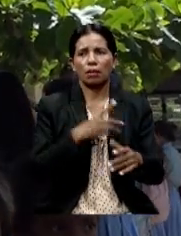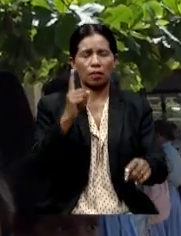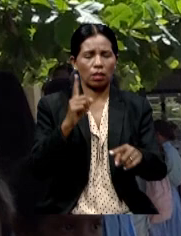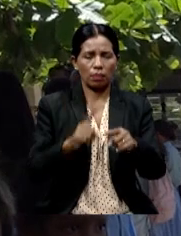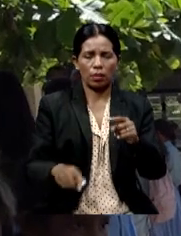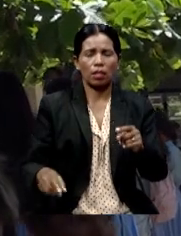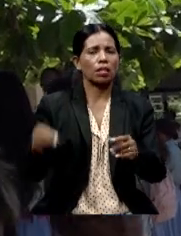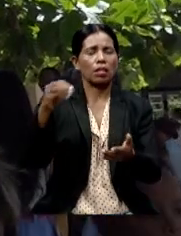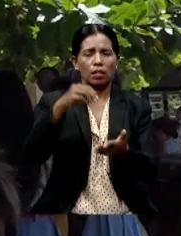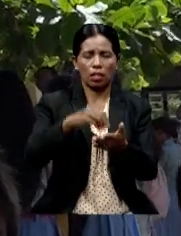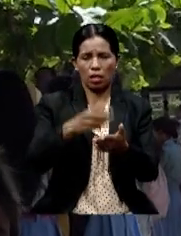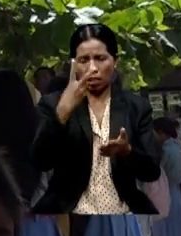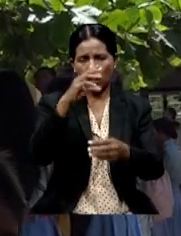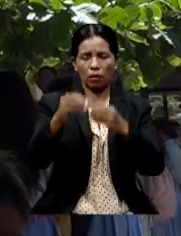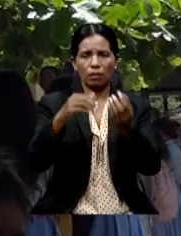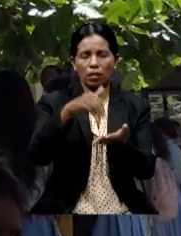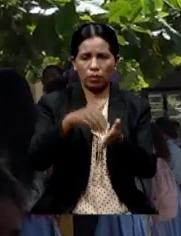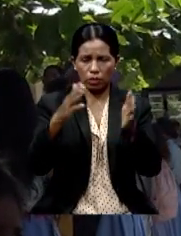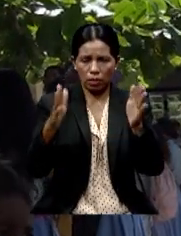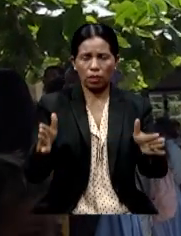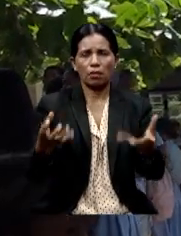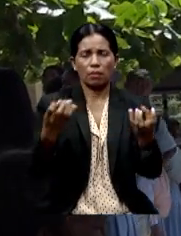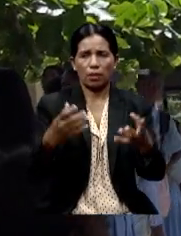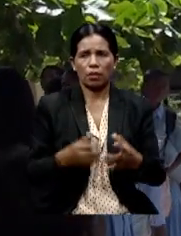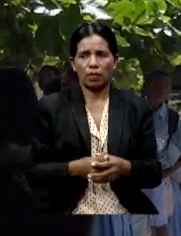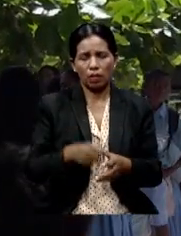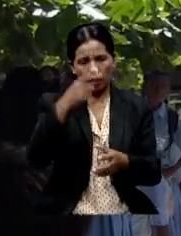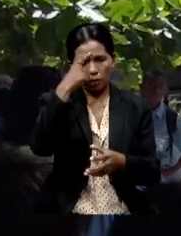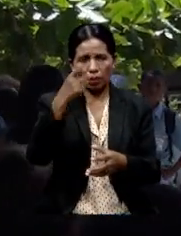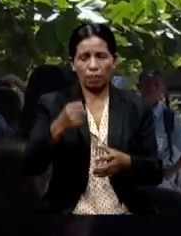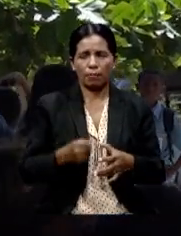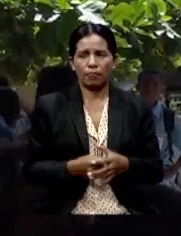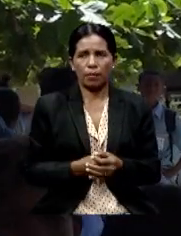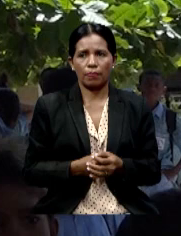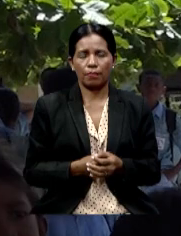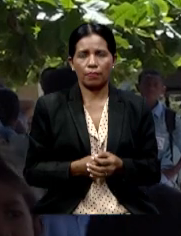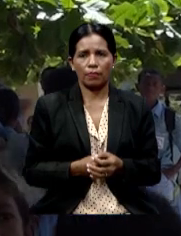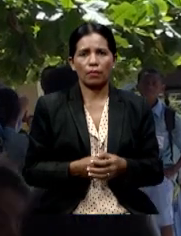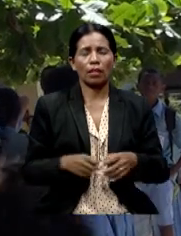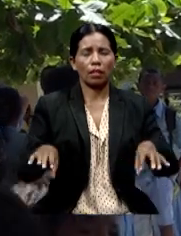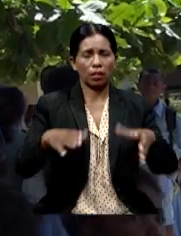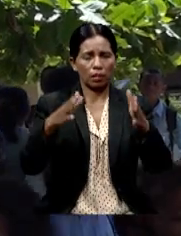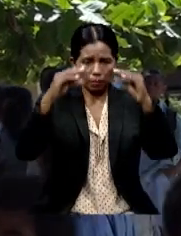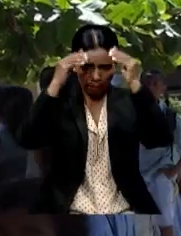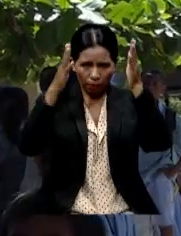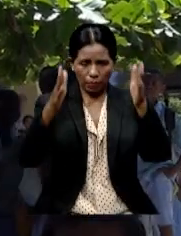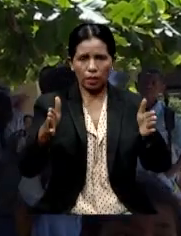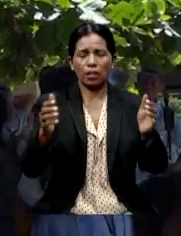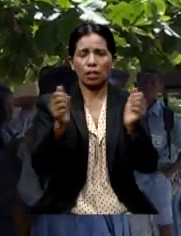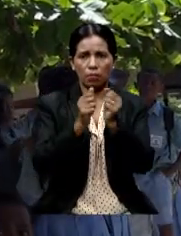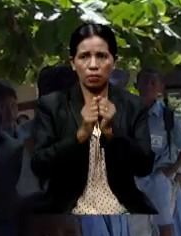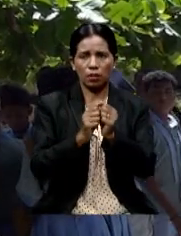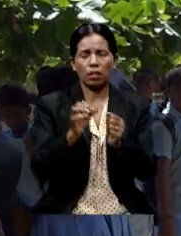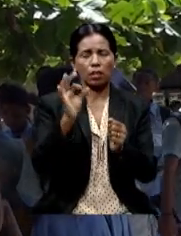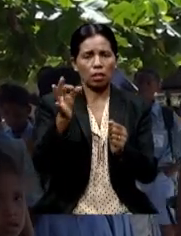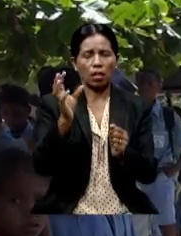circula konaba estudante nebe ke barak. Tamba recurso humano, professor Hamutuk se 70 e